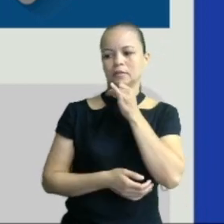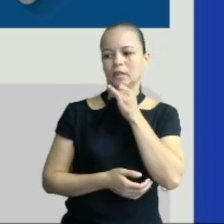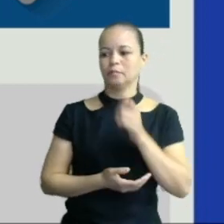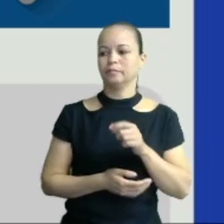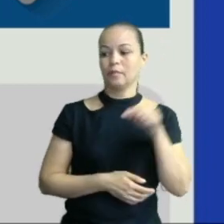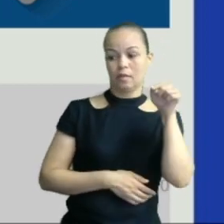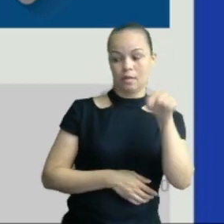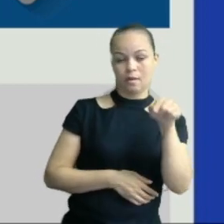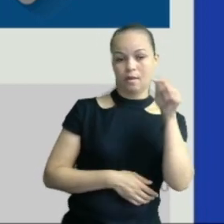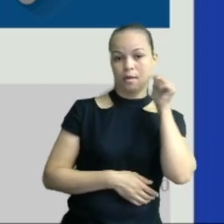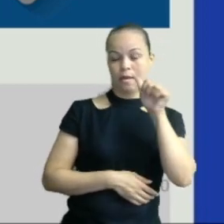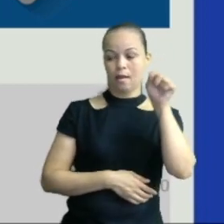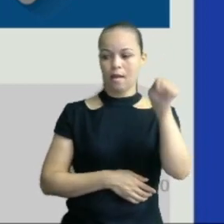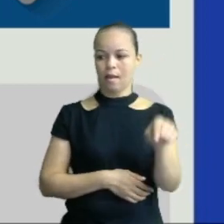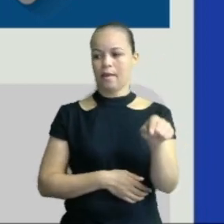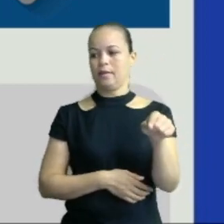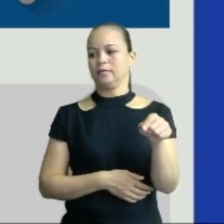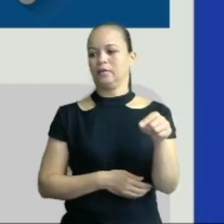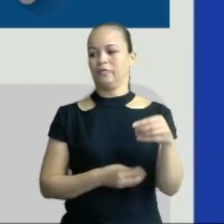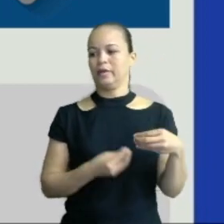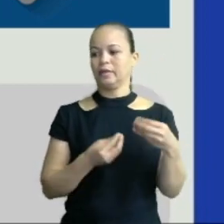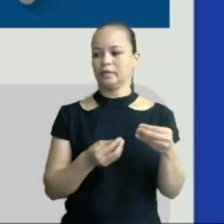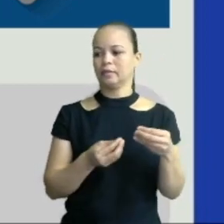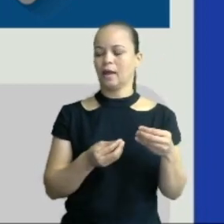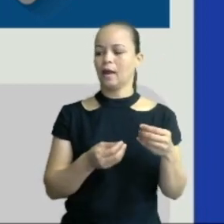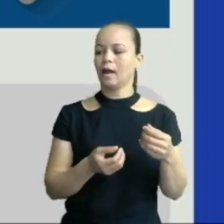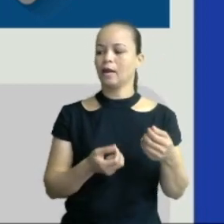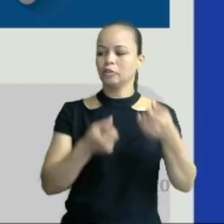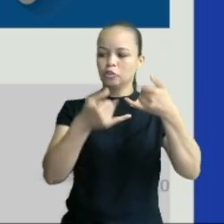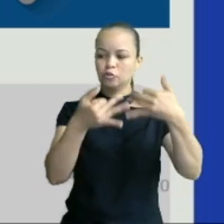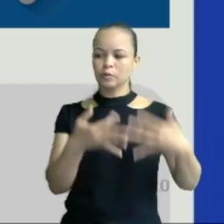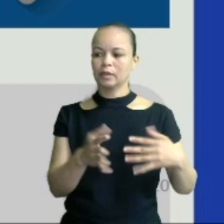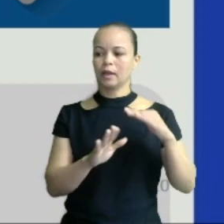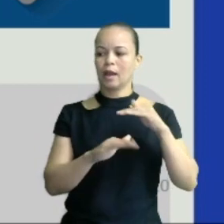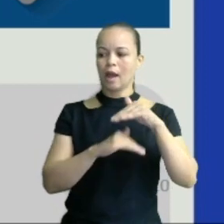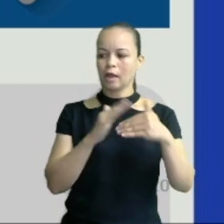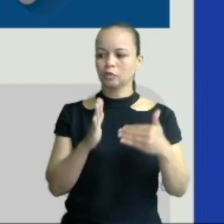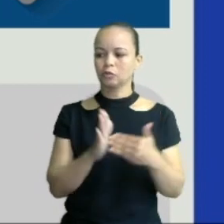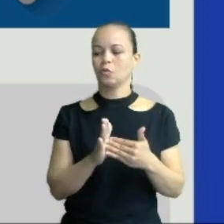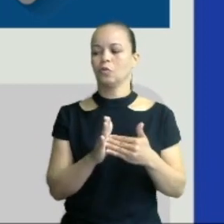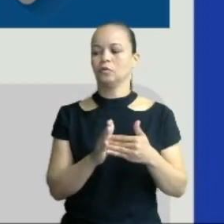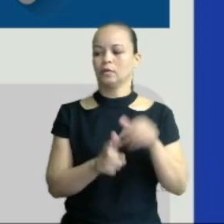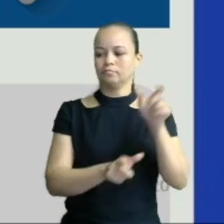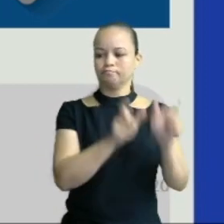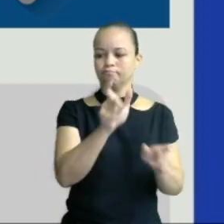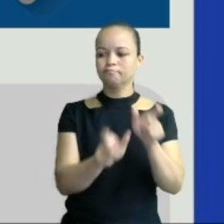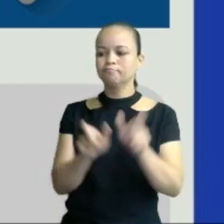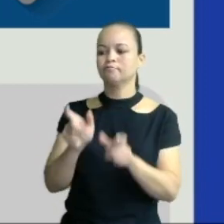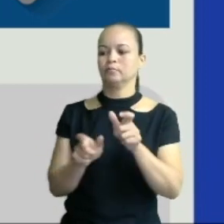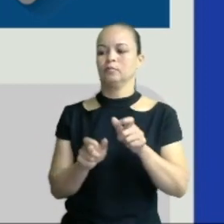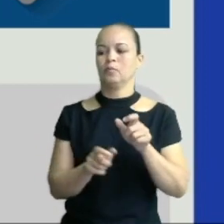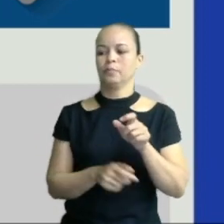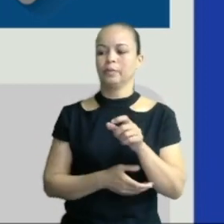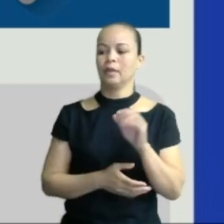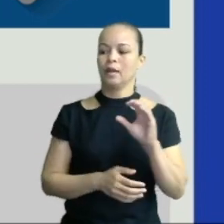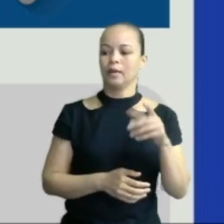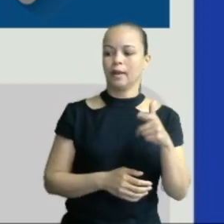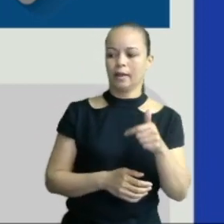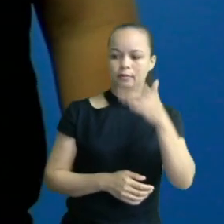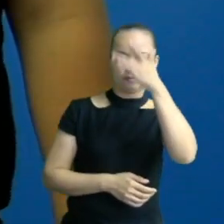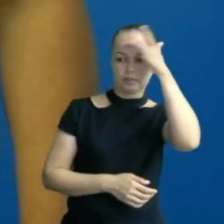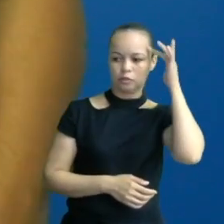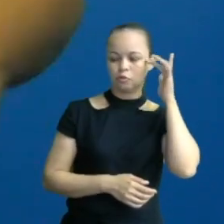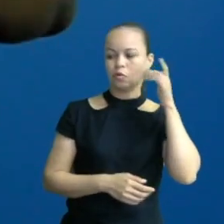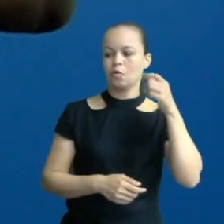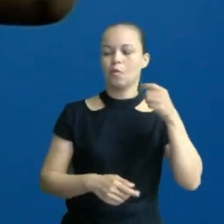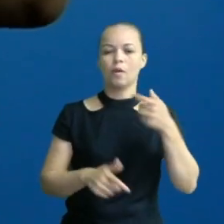cada pessoa prejudicada. Nesses casos, nesses seguintes pronomes, não irá ter crase, tá